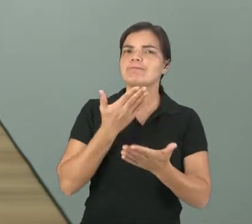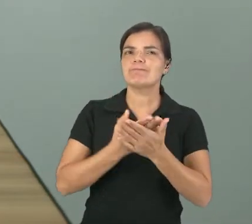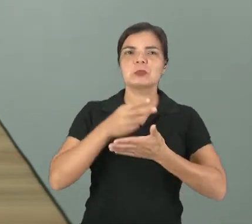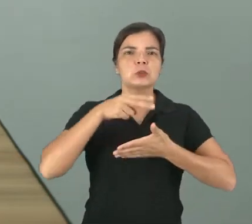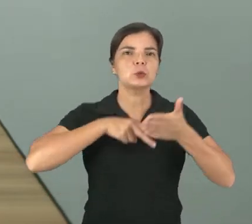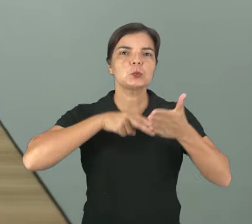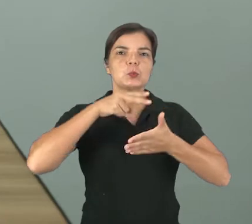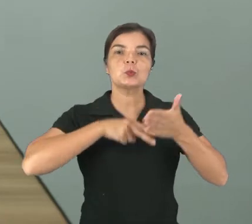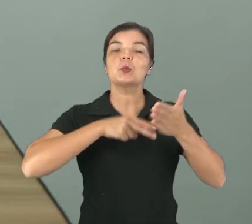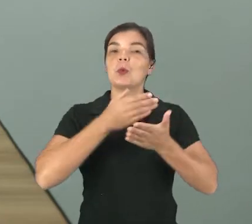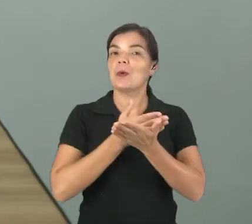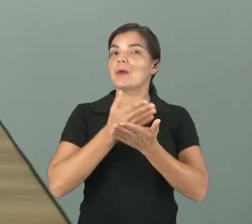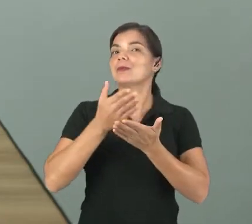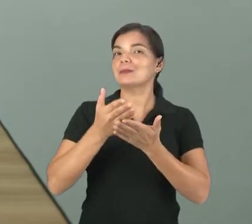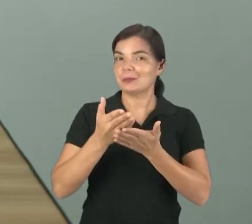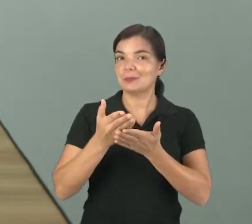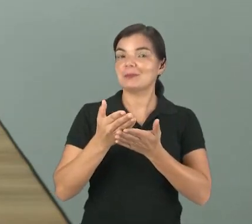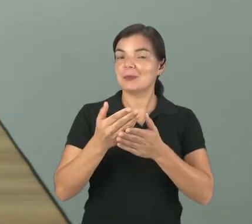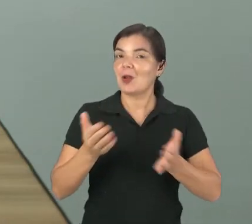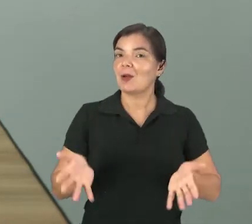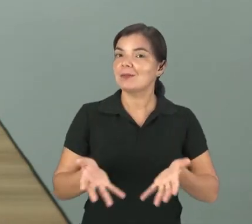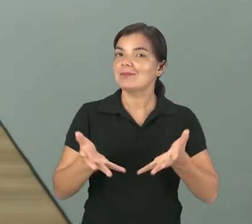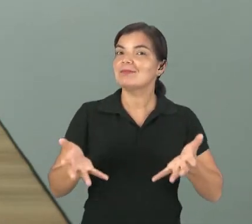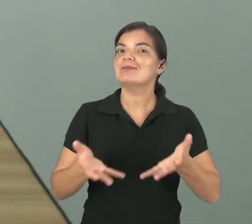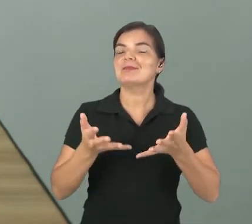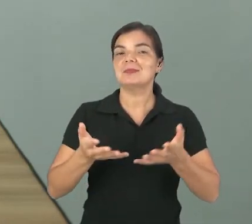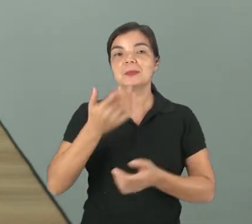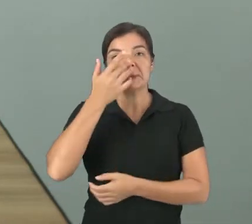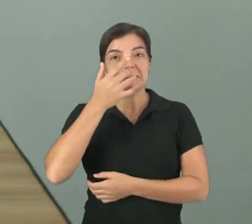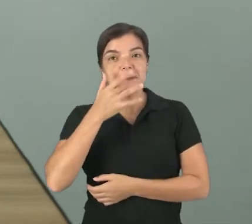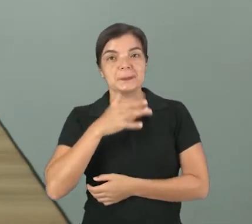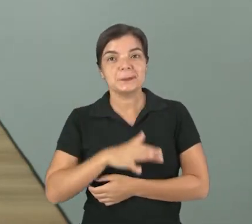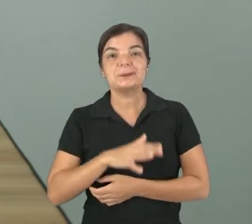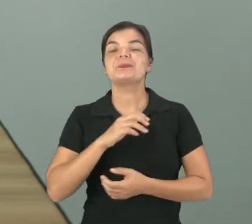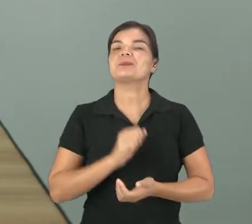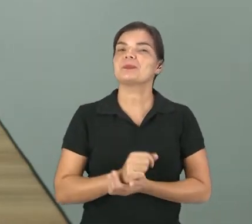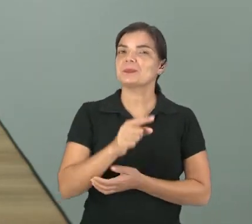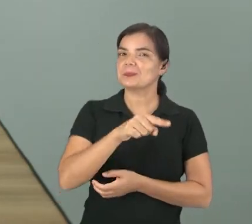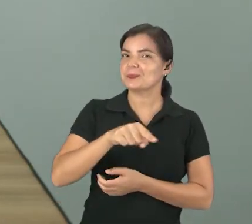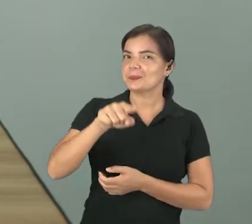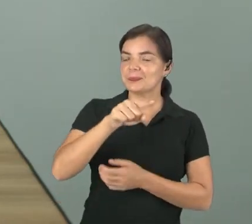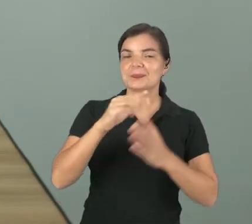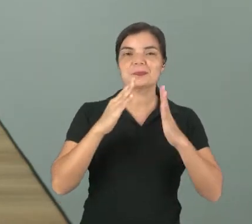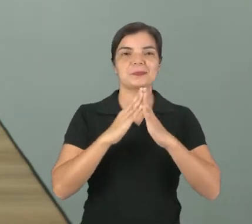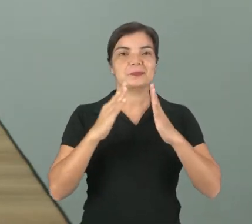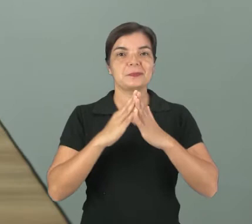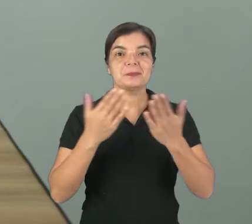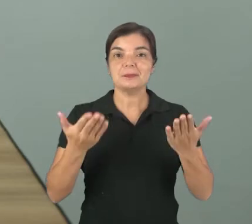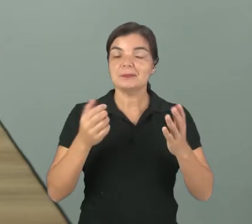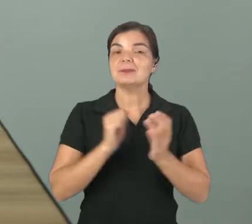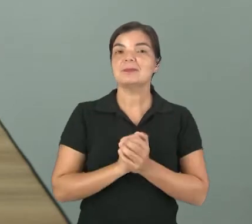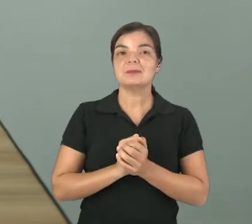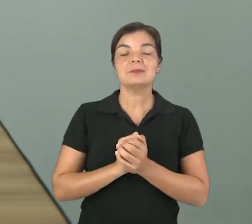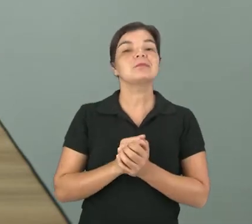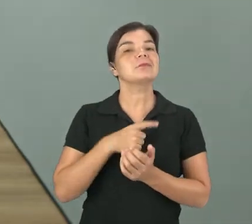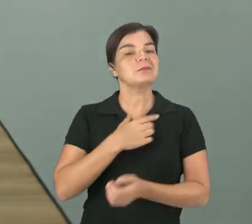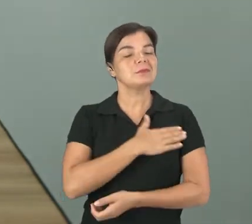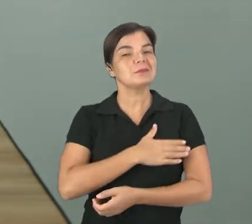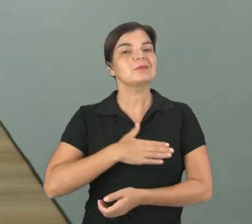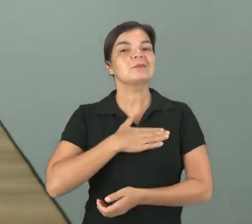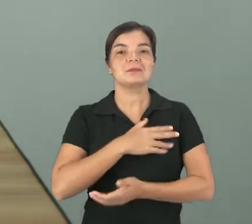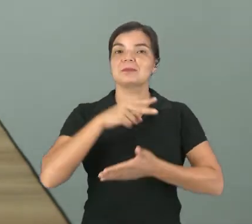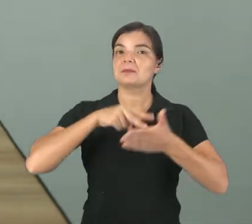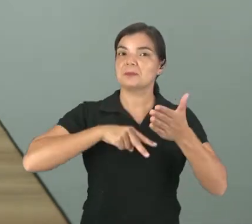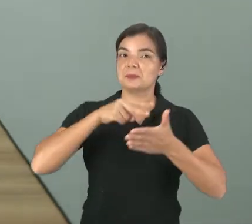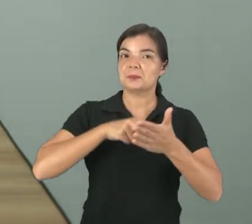toda leitura que ela começou a ser incentivada desde muito pequena, como você aí de casa. E ela começou a ter esse prazer